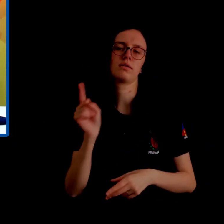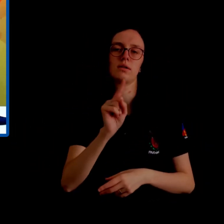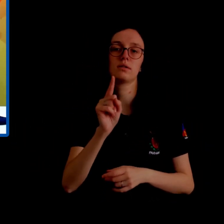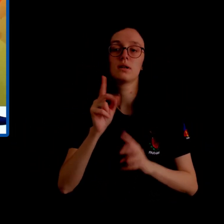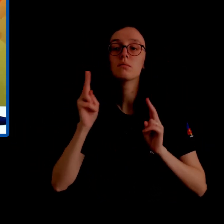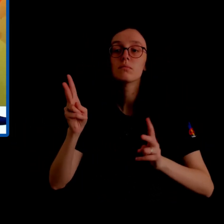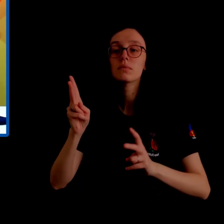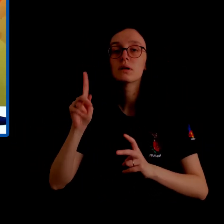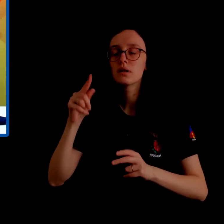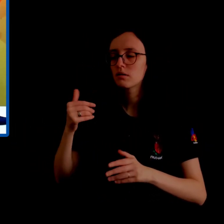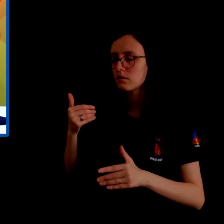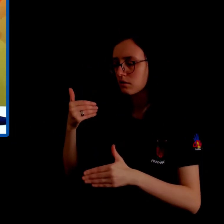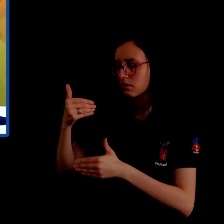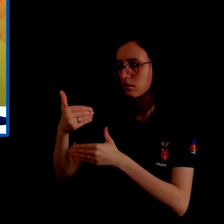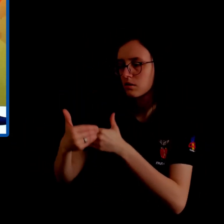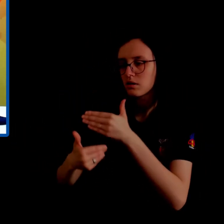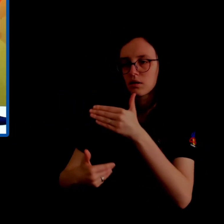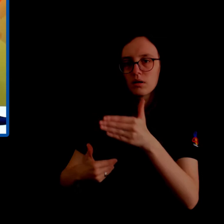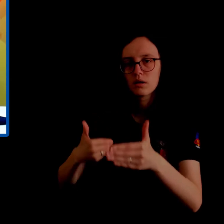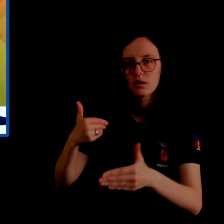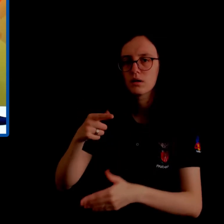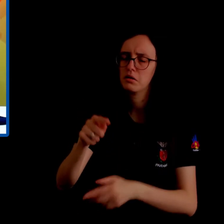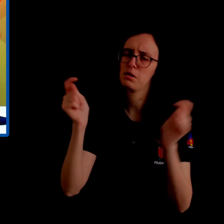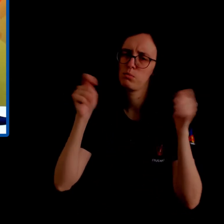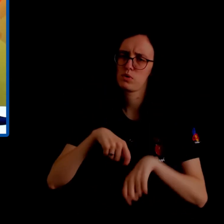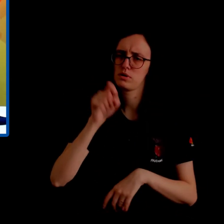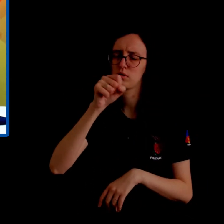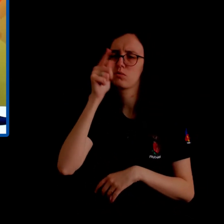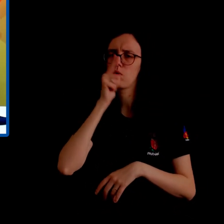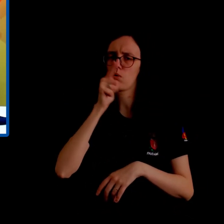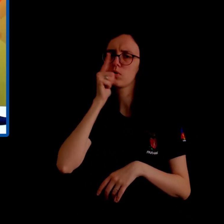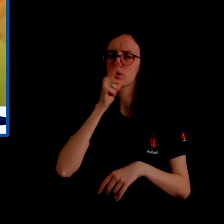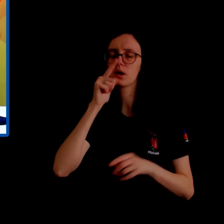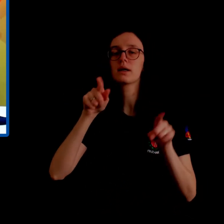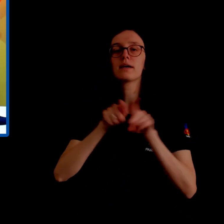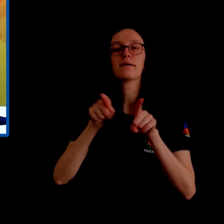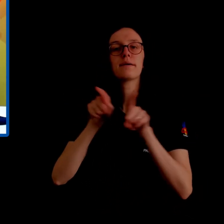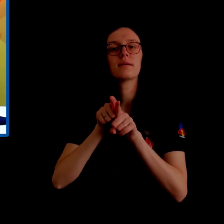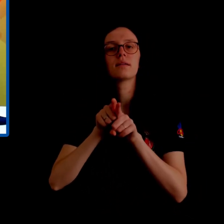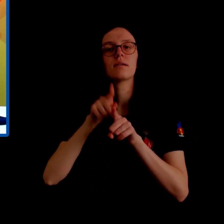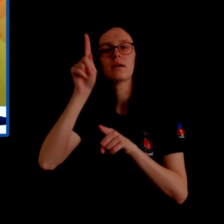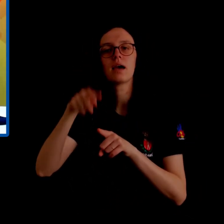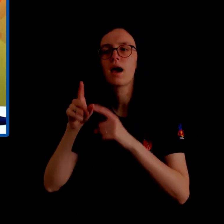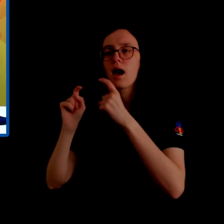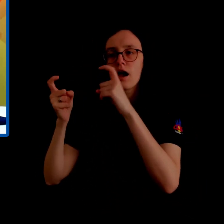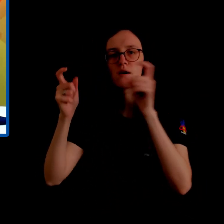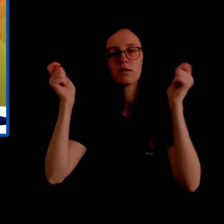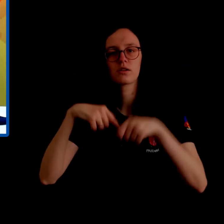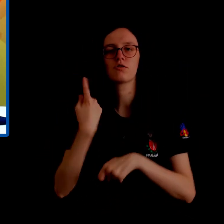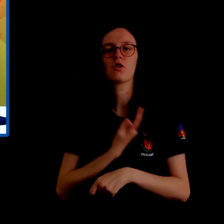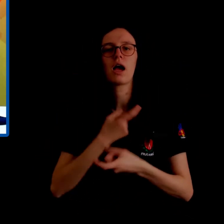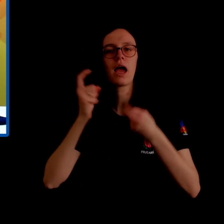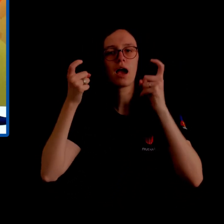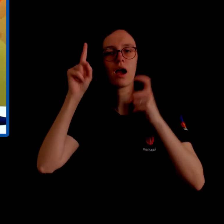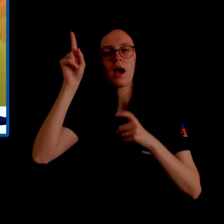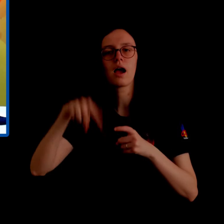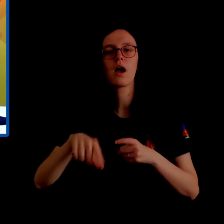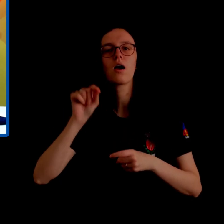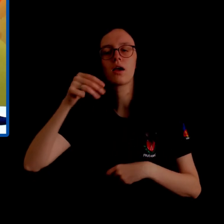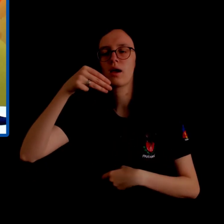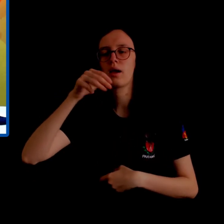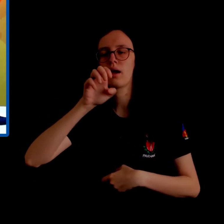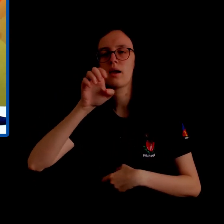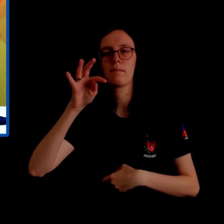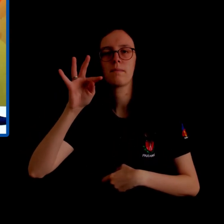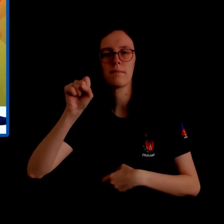mesmo procedimento, e isso é possível fazer, inclusive reunião, gente, né? A gente está fazendo as nossas reuniões via Meet, né,